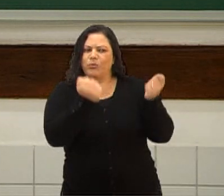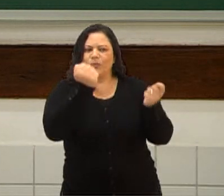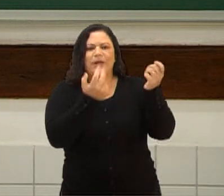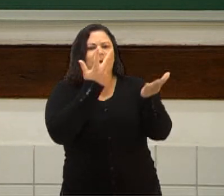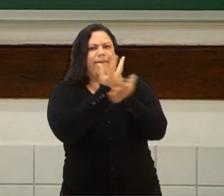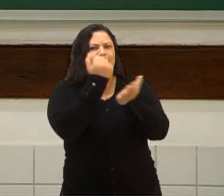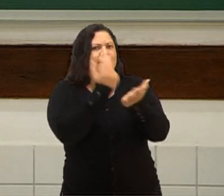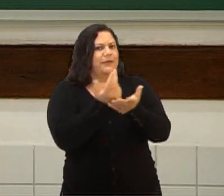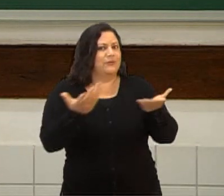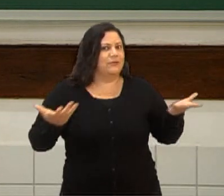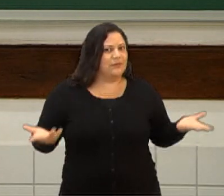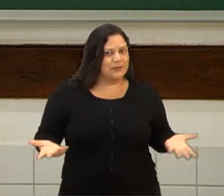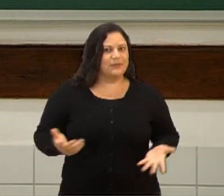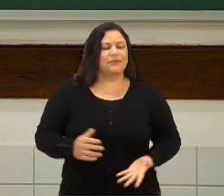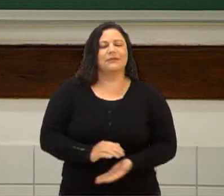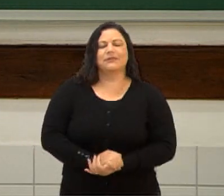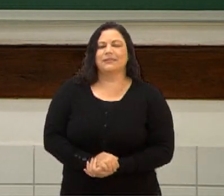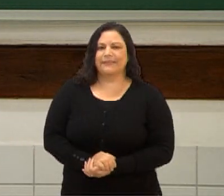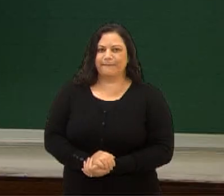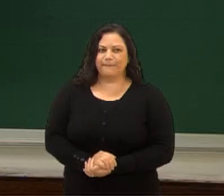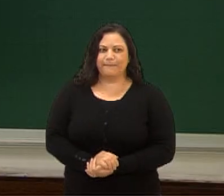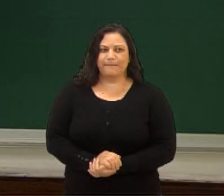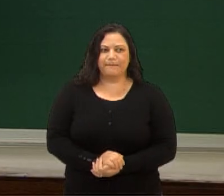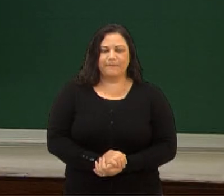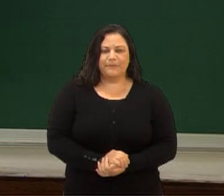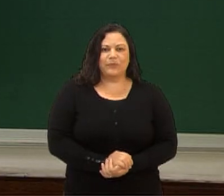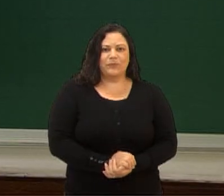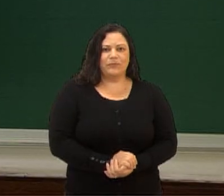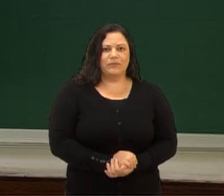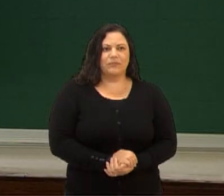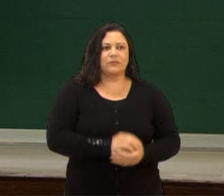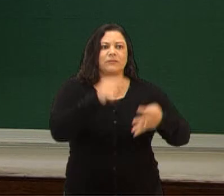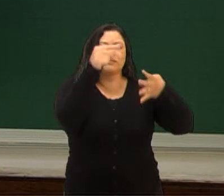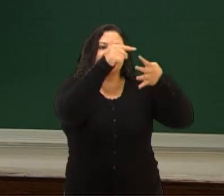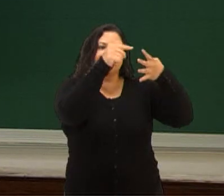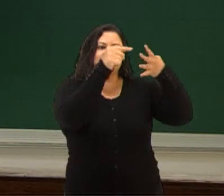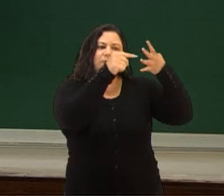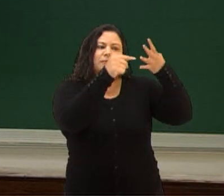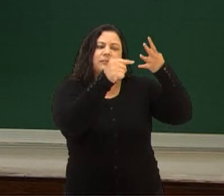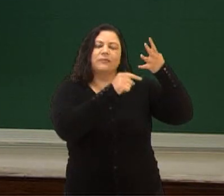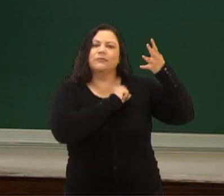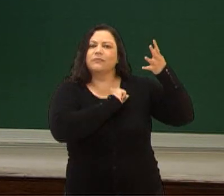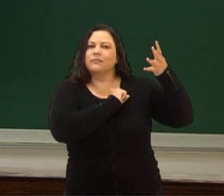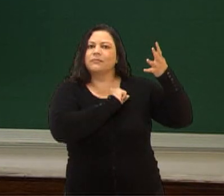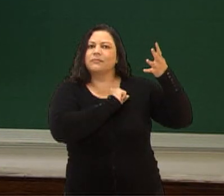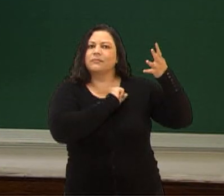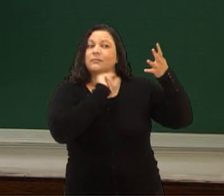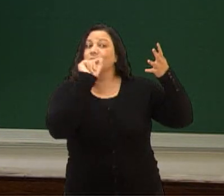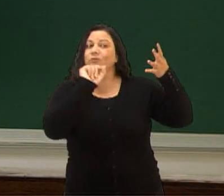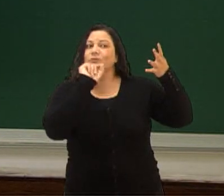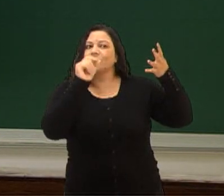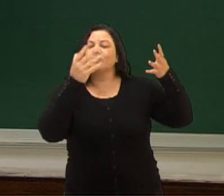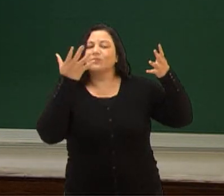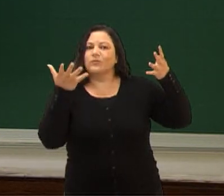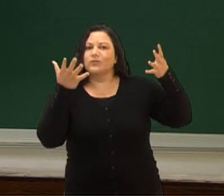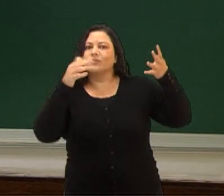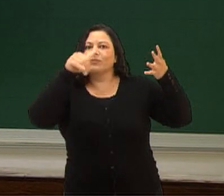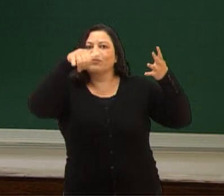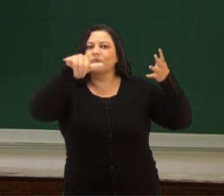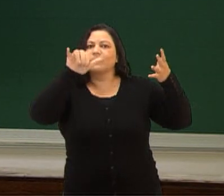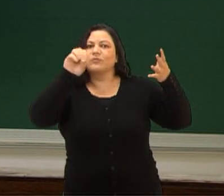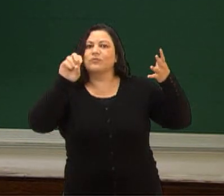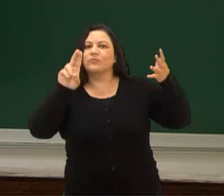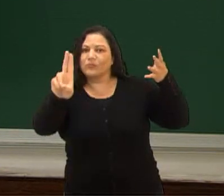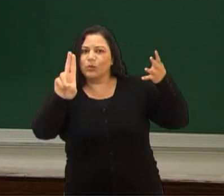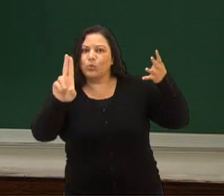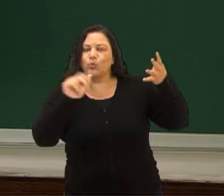do cavalo. Nesse caso, então, a forma correta que nós vamos usar lá, já que eu tenho you